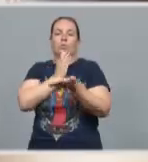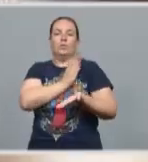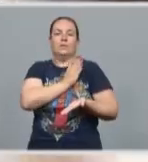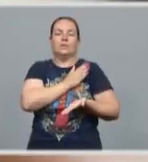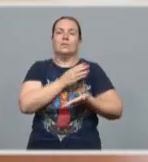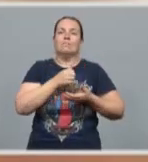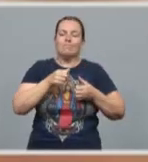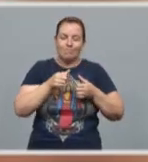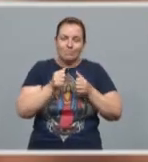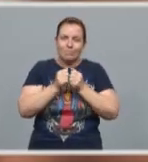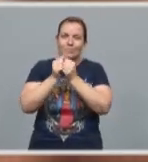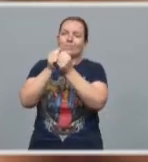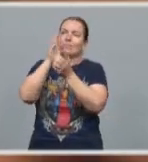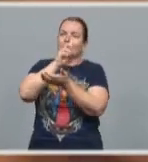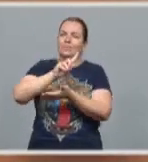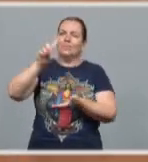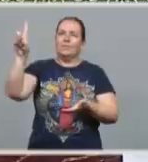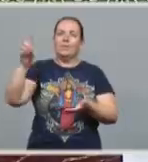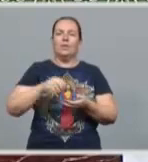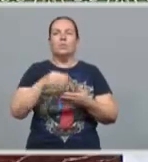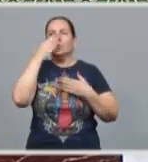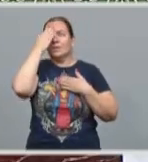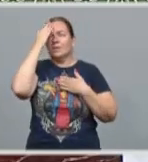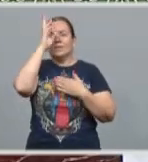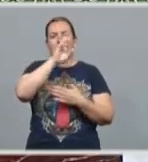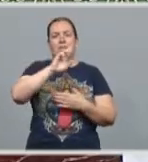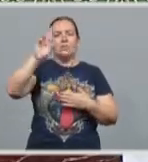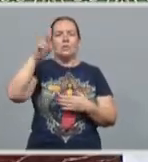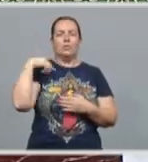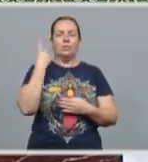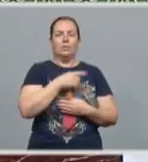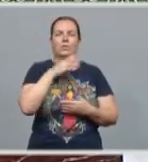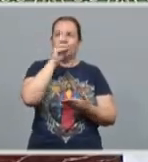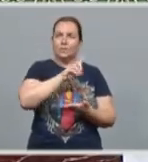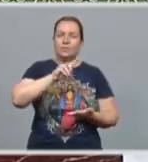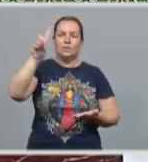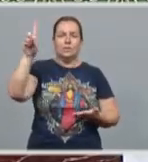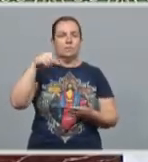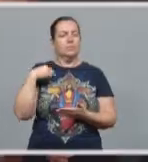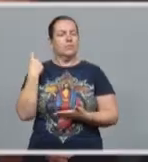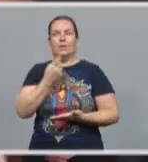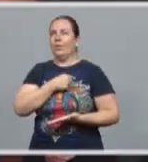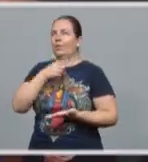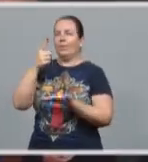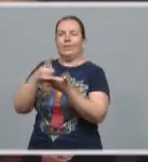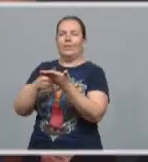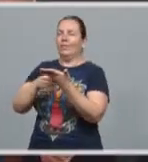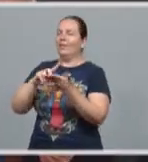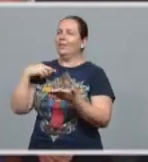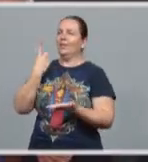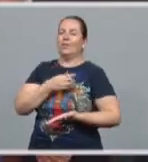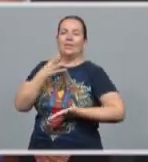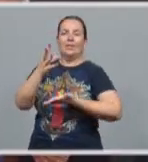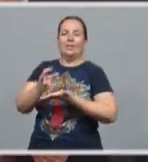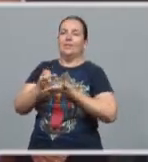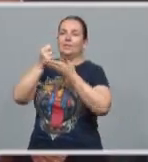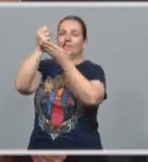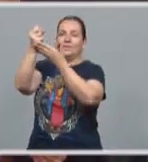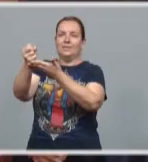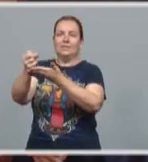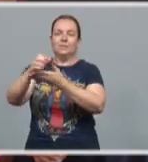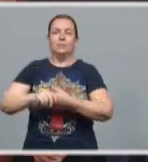nosso coração está em Deus. Demos graças ao Senhor nosso Deus. É nosso dever e nossa